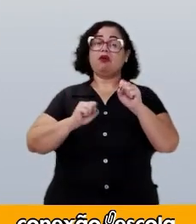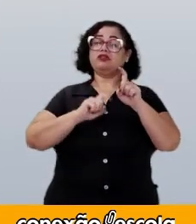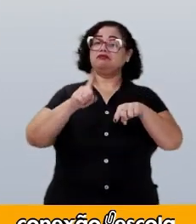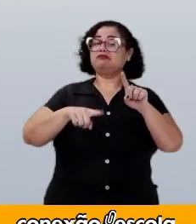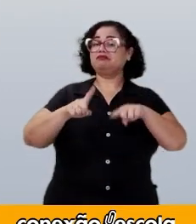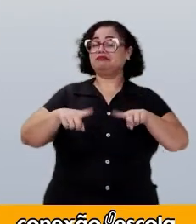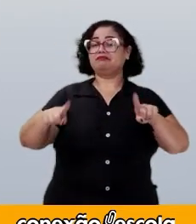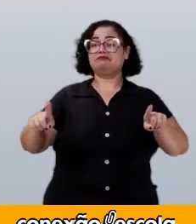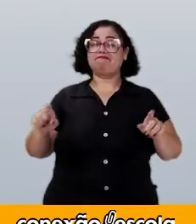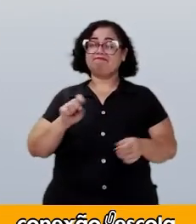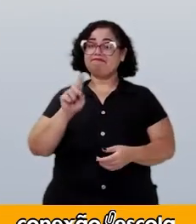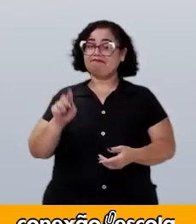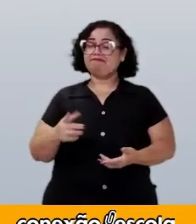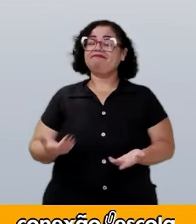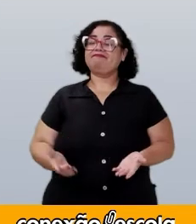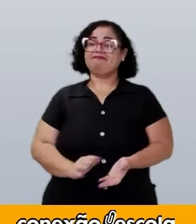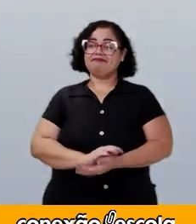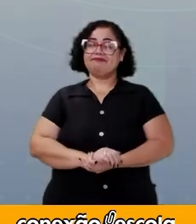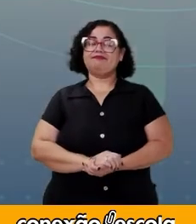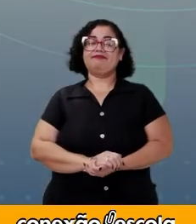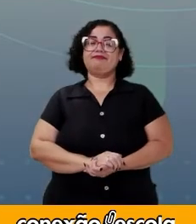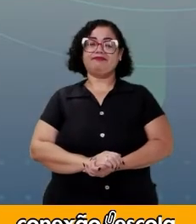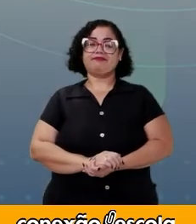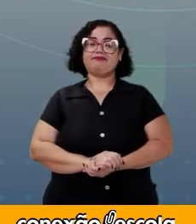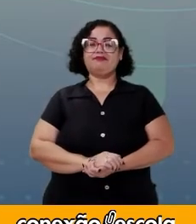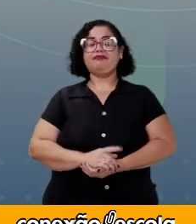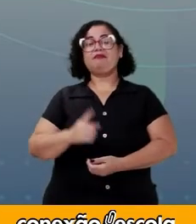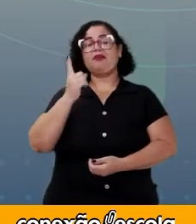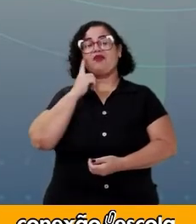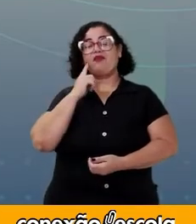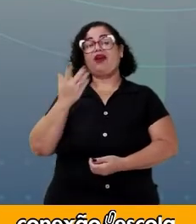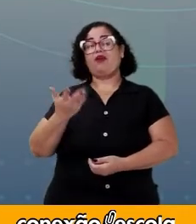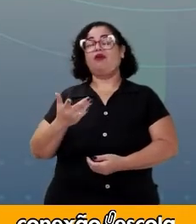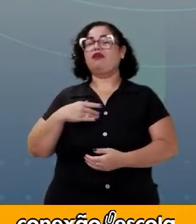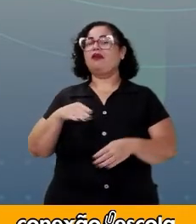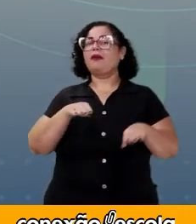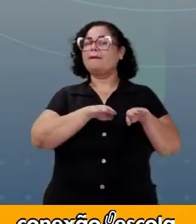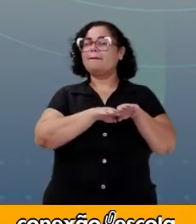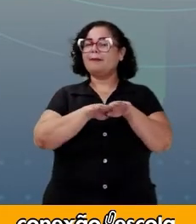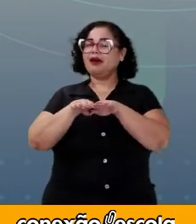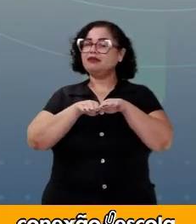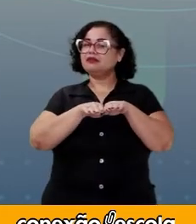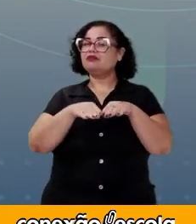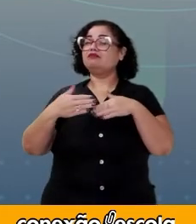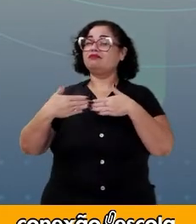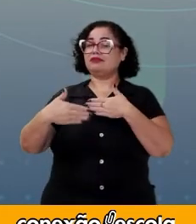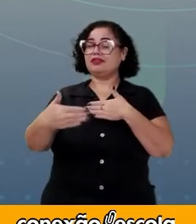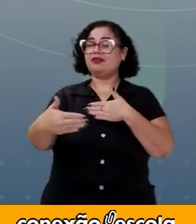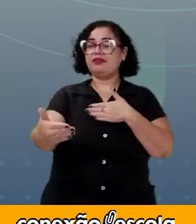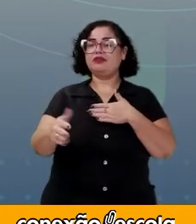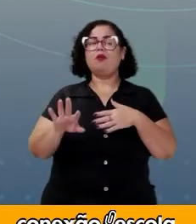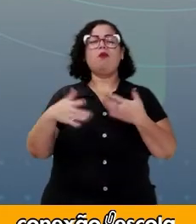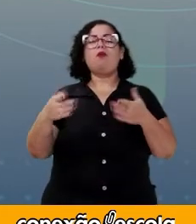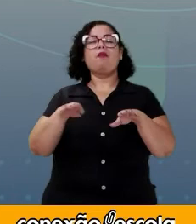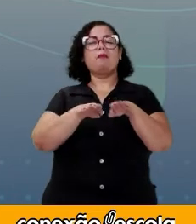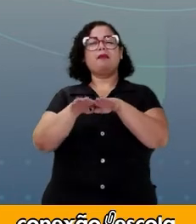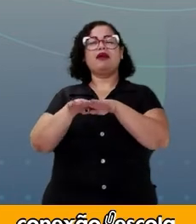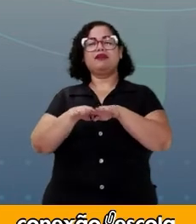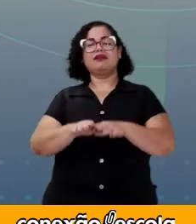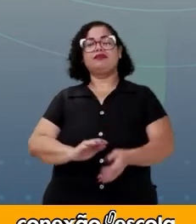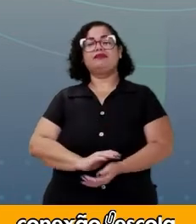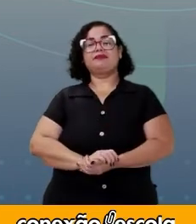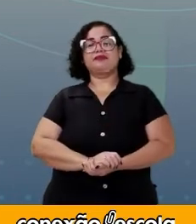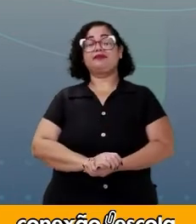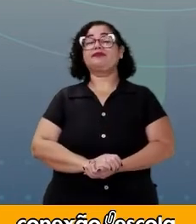pode variar, mudar. Vamos ver agora sobre padrões em sequências. Qual é o padrão?